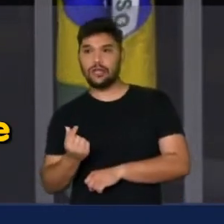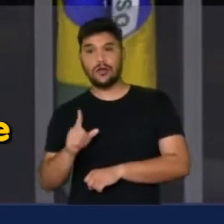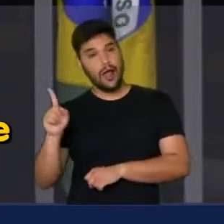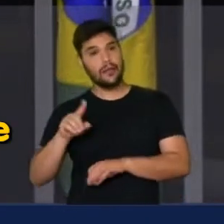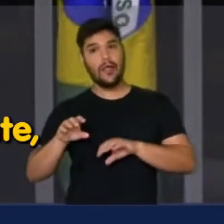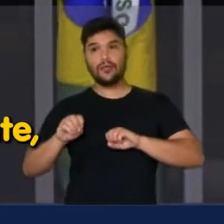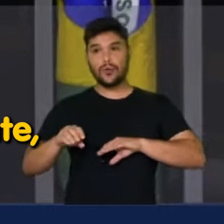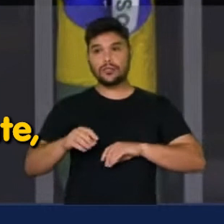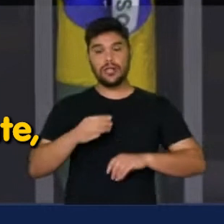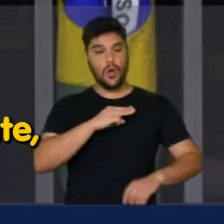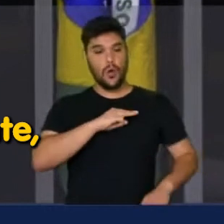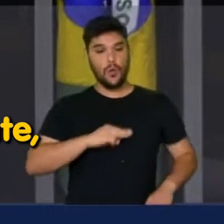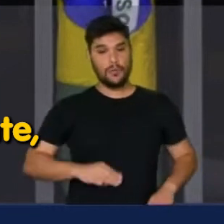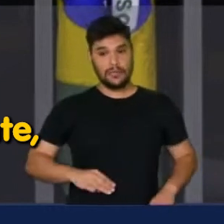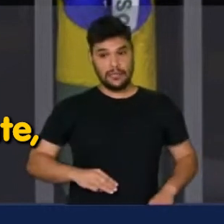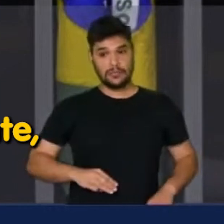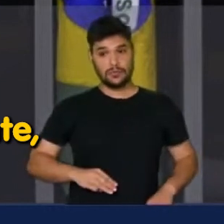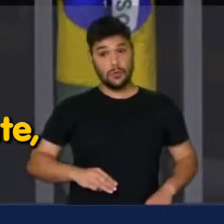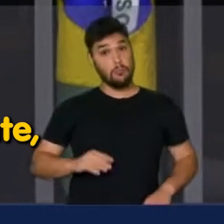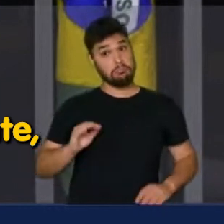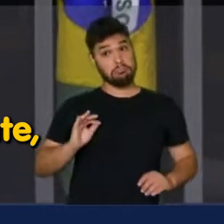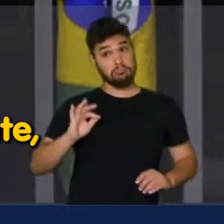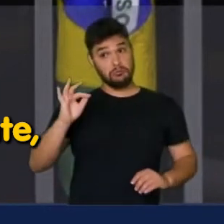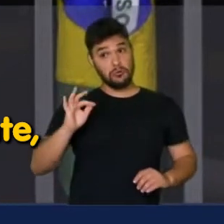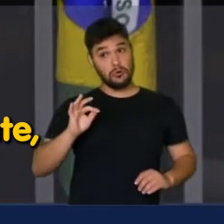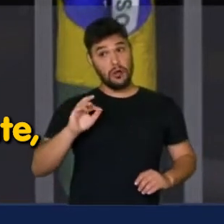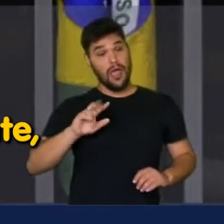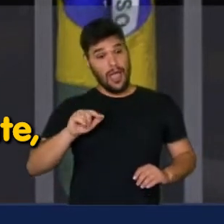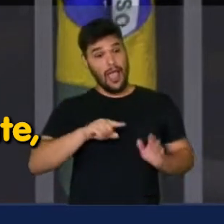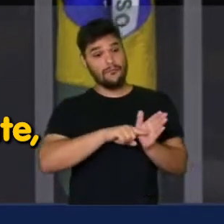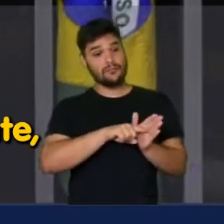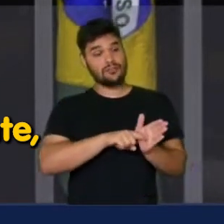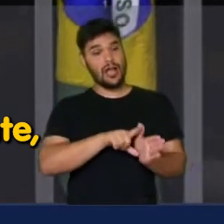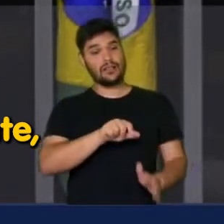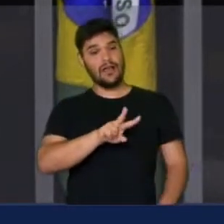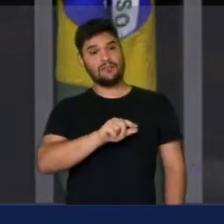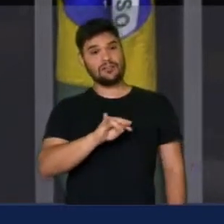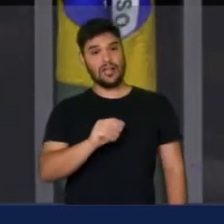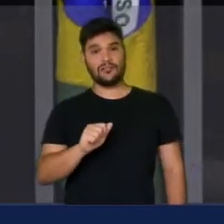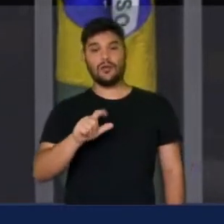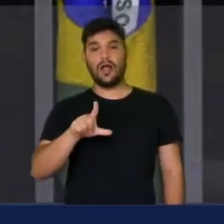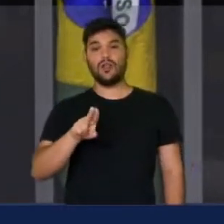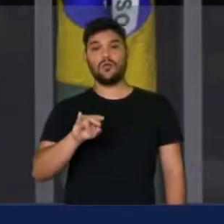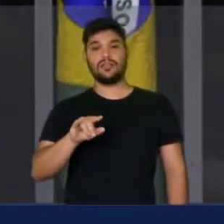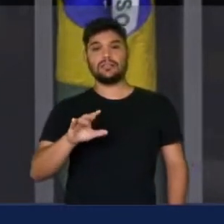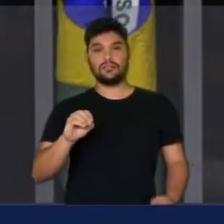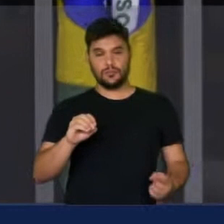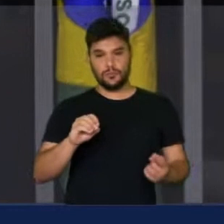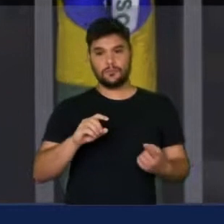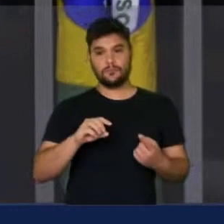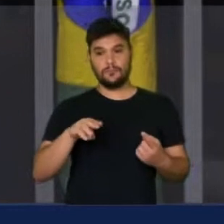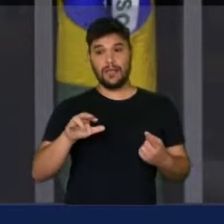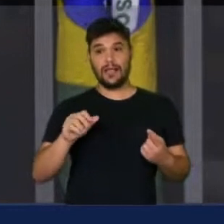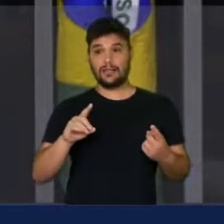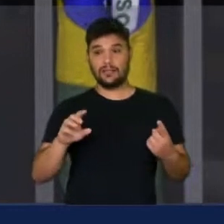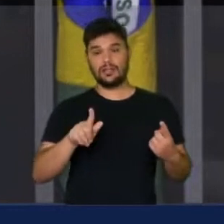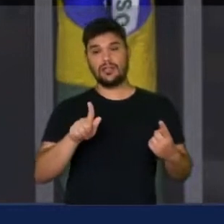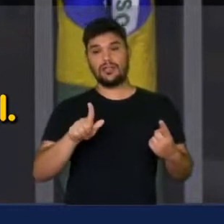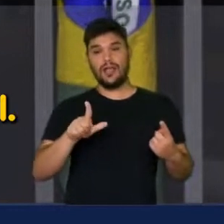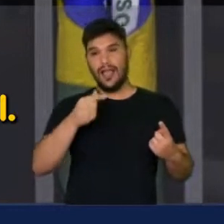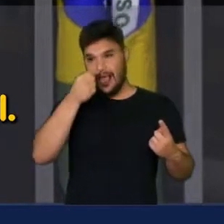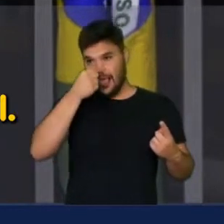o ministro, possivelmente investigado na Lava Jato, Aloysio Mercadante. Gleisi